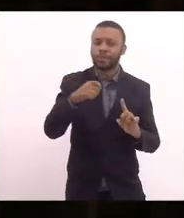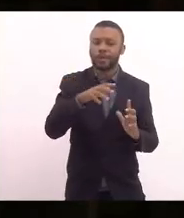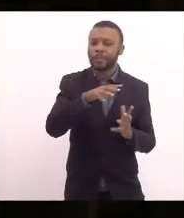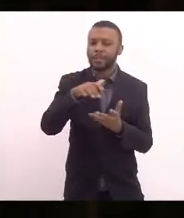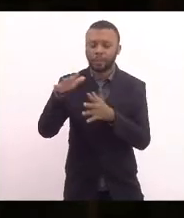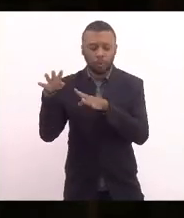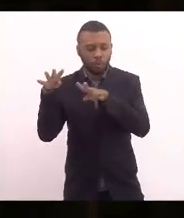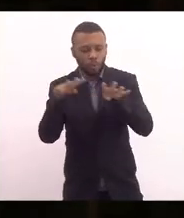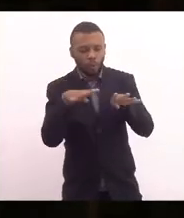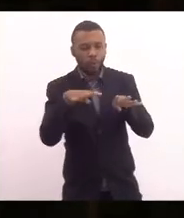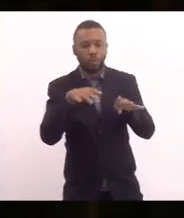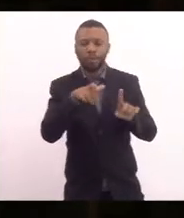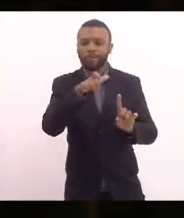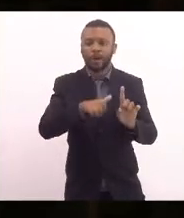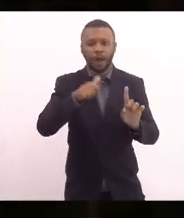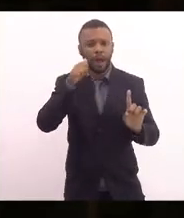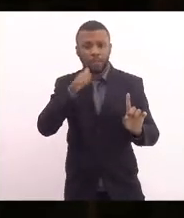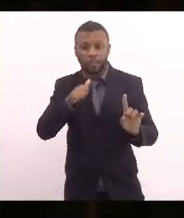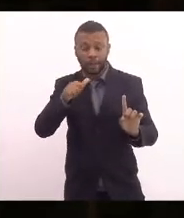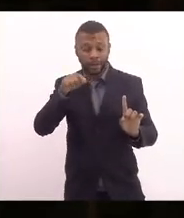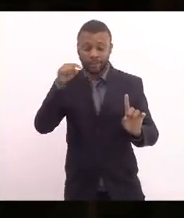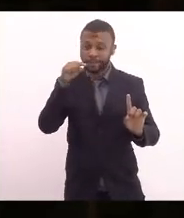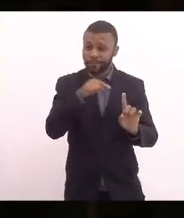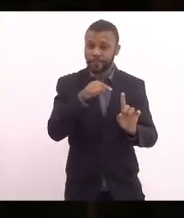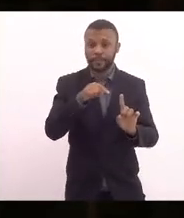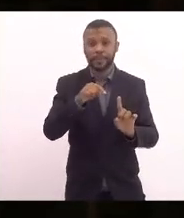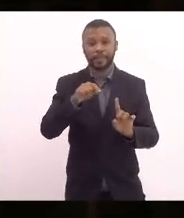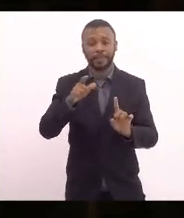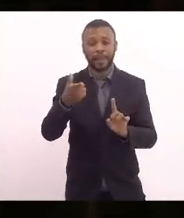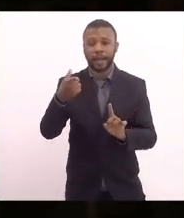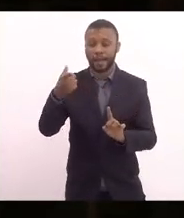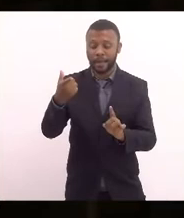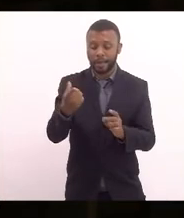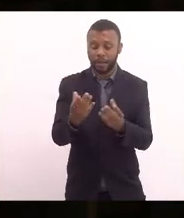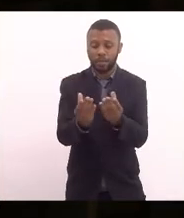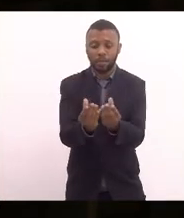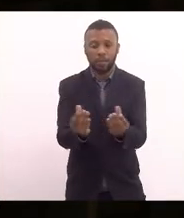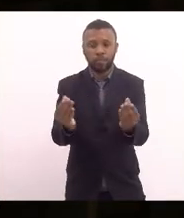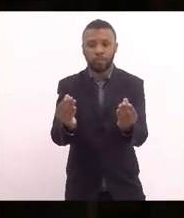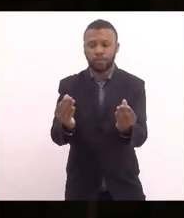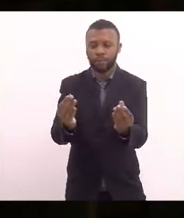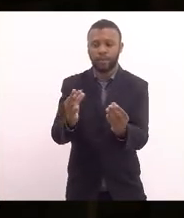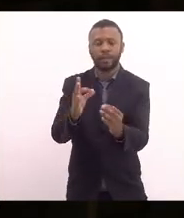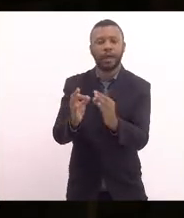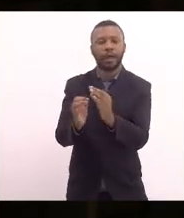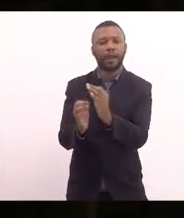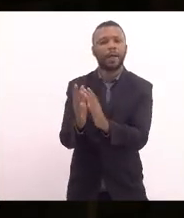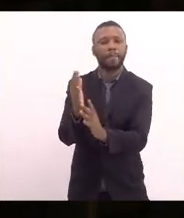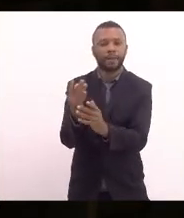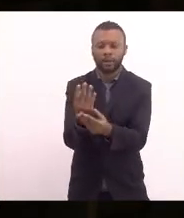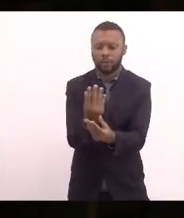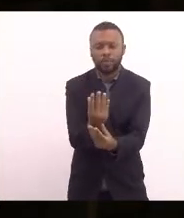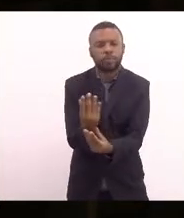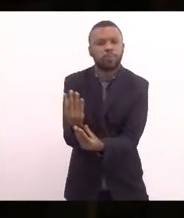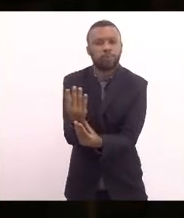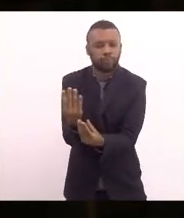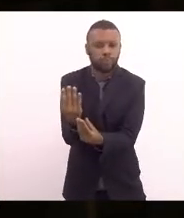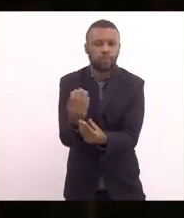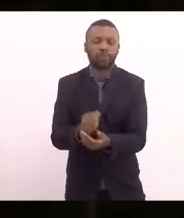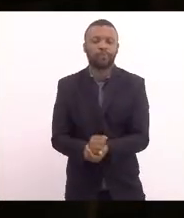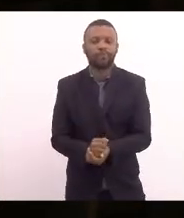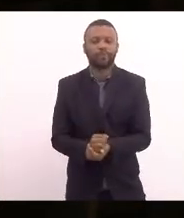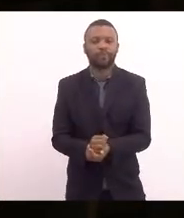Este rito tem sido reproduzido ao longo da história da ABEM e regionais de todos os eventos